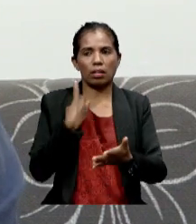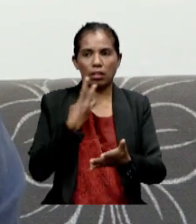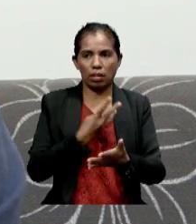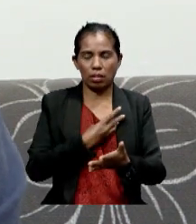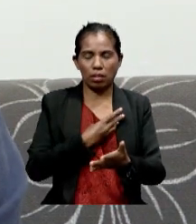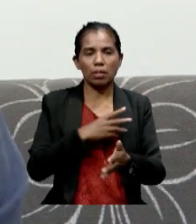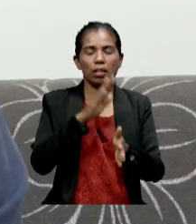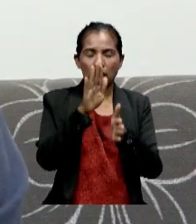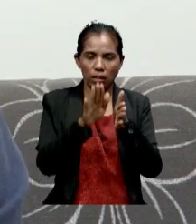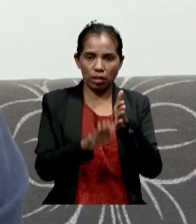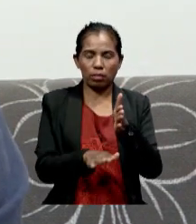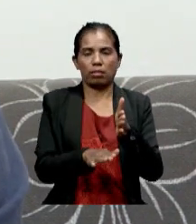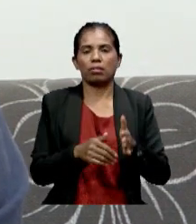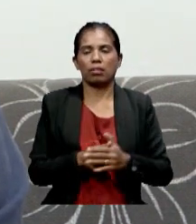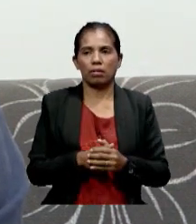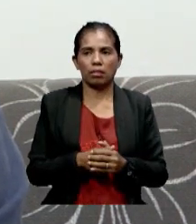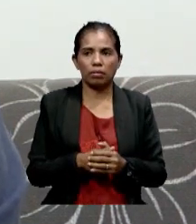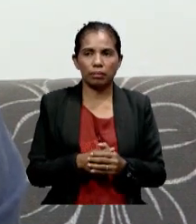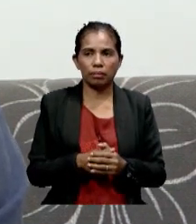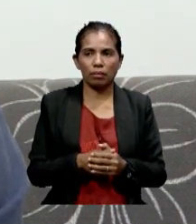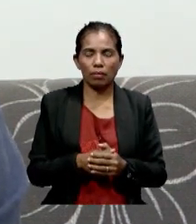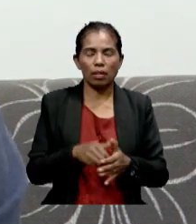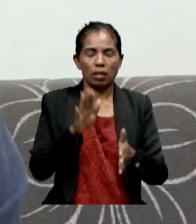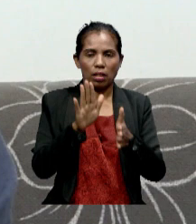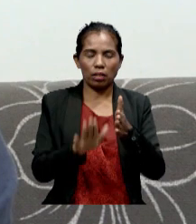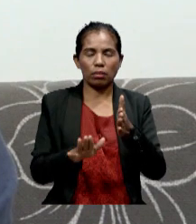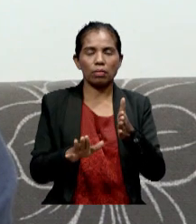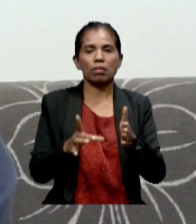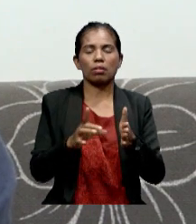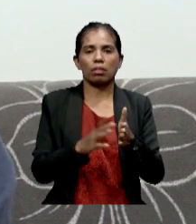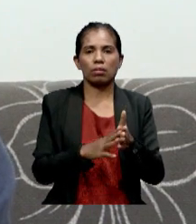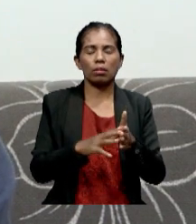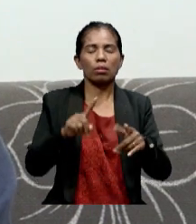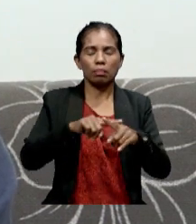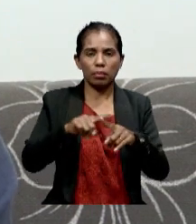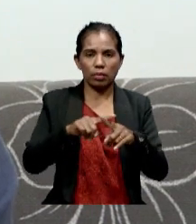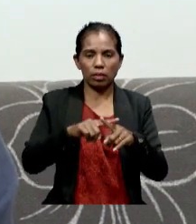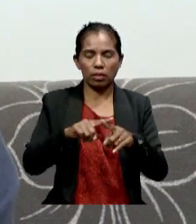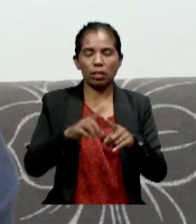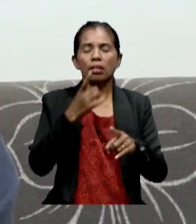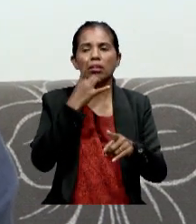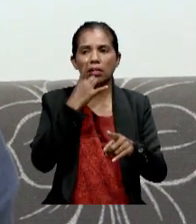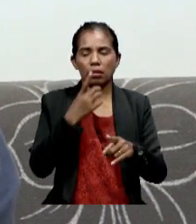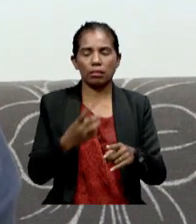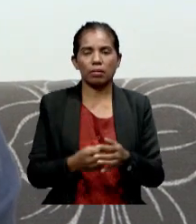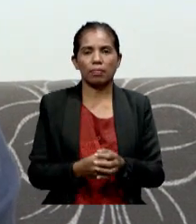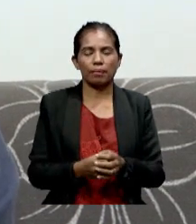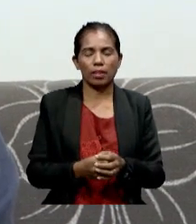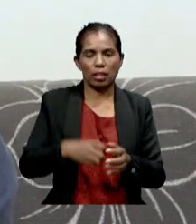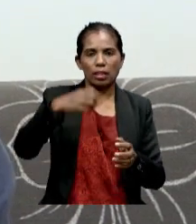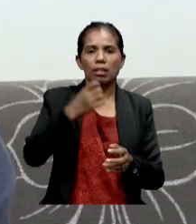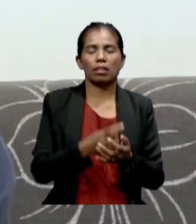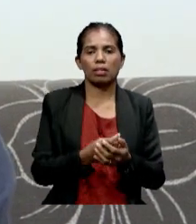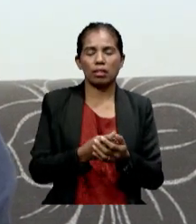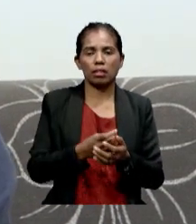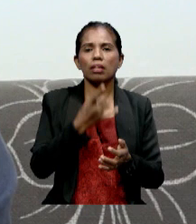atum preço, tarifa, eletricidade. Mas, ida mate lá, que nem eu não moro assim. A minha